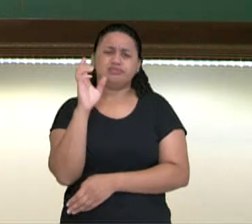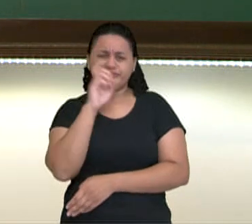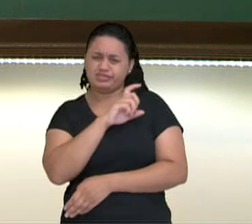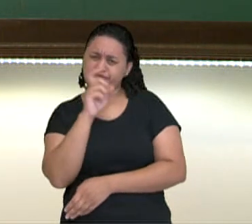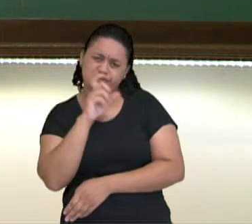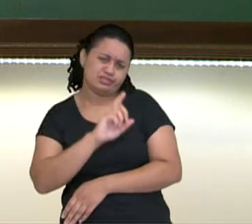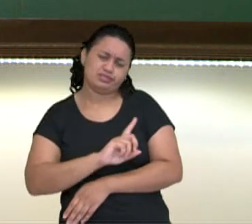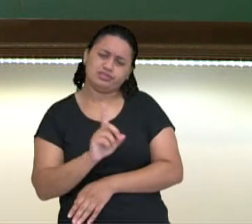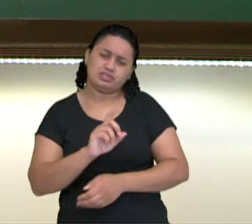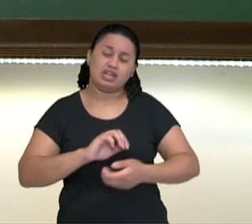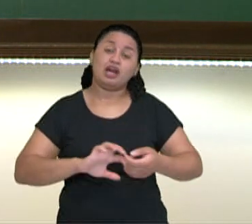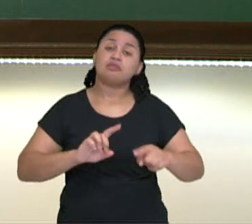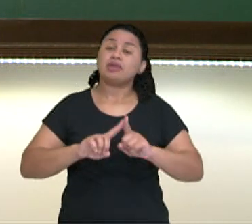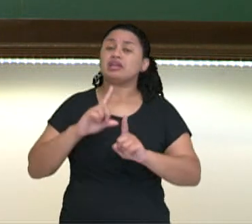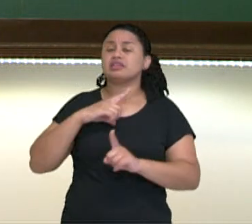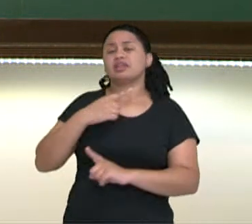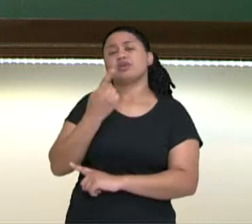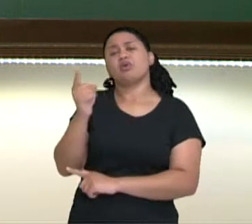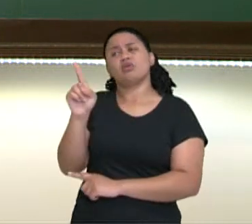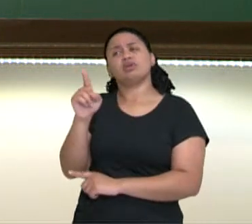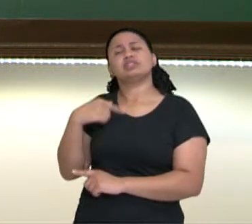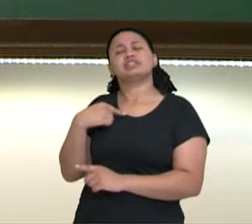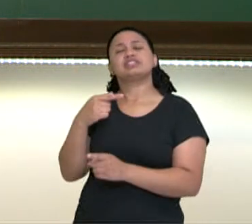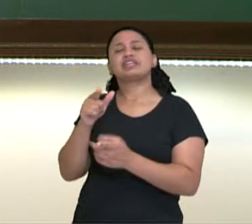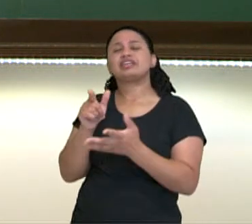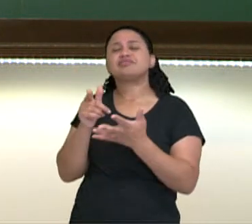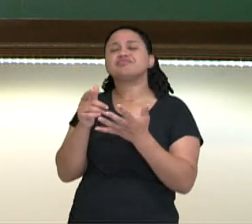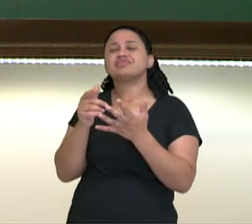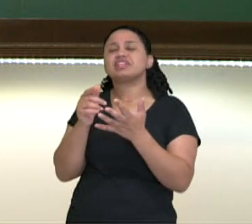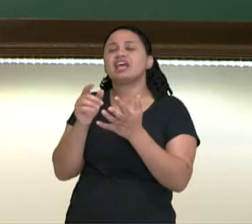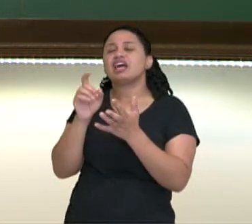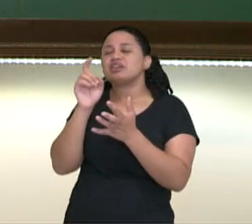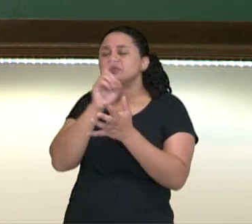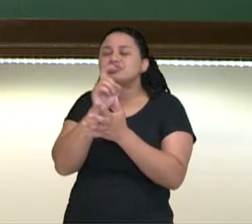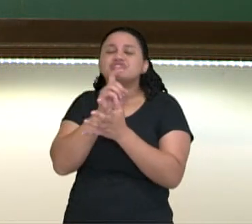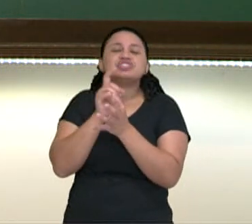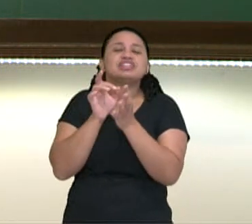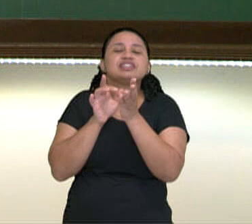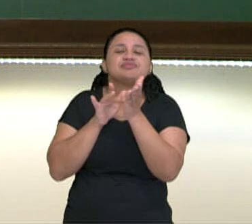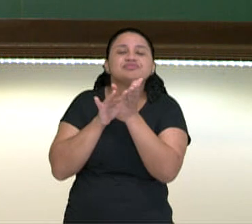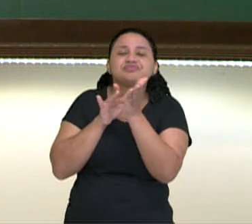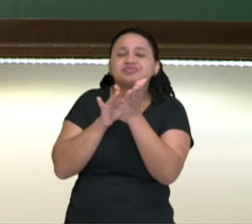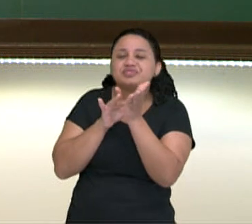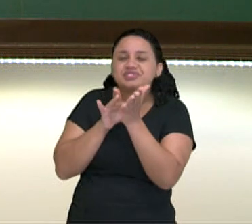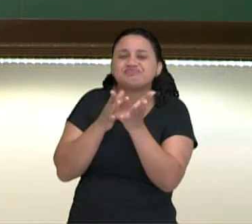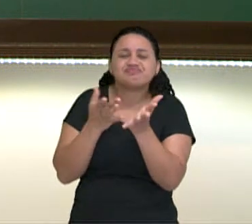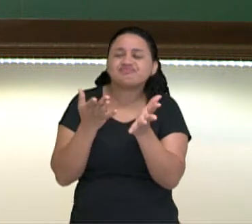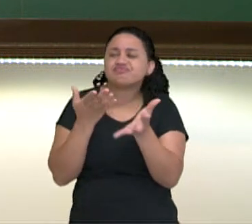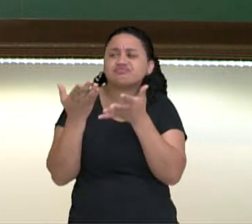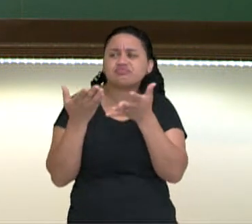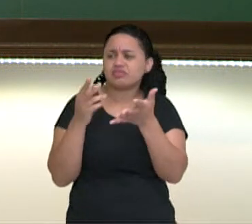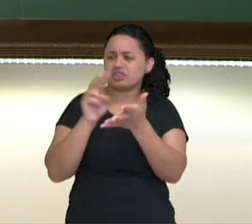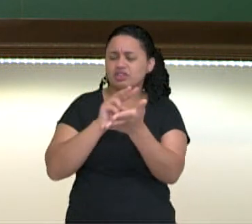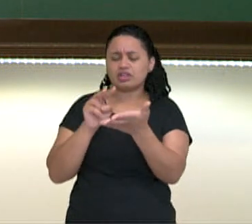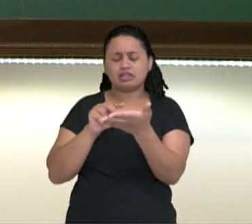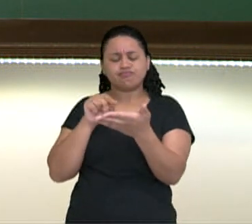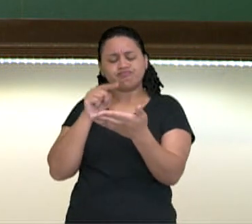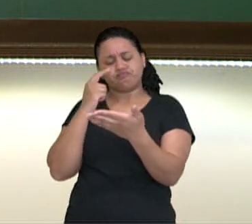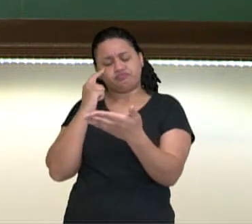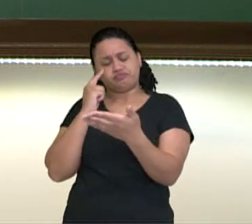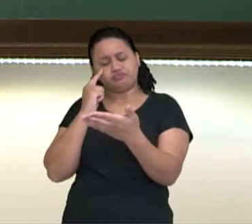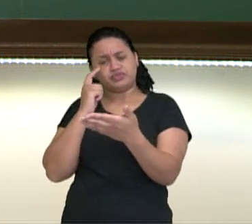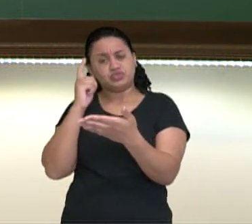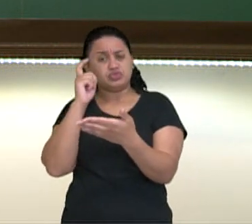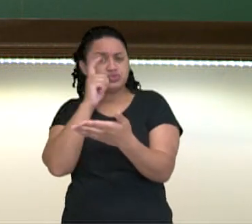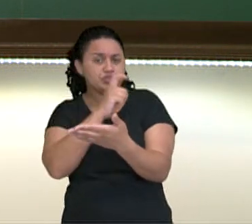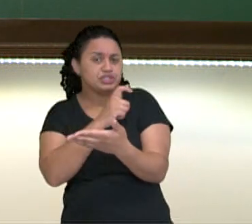falsa. Mas tem outras não, que são bem sutis, a mentira está ali bem disfarçada, e você lê, é difícil identificar